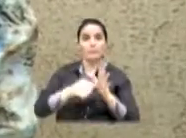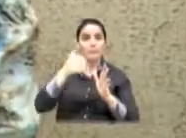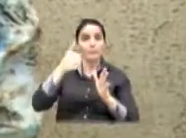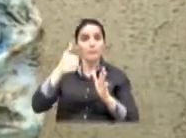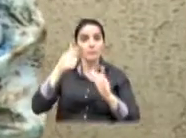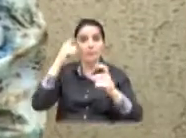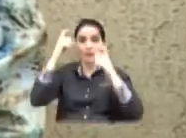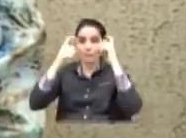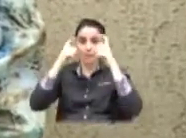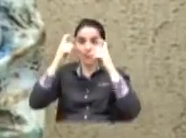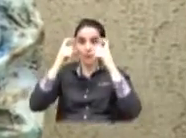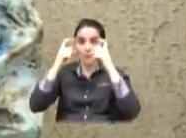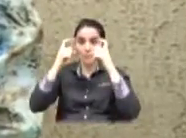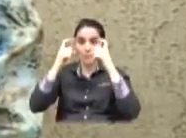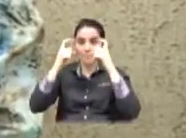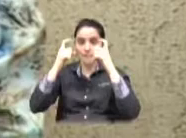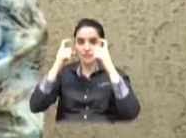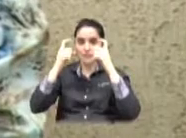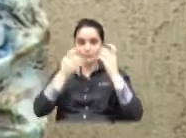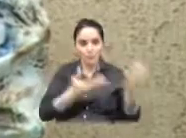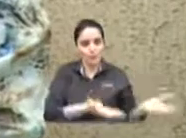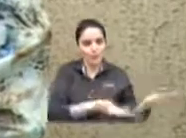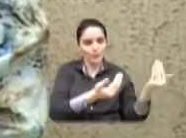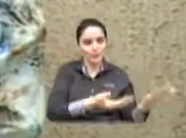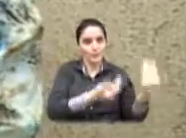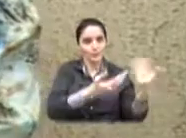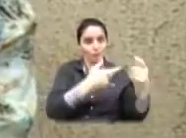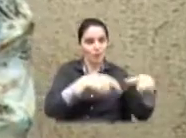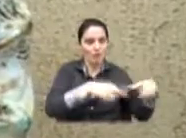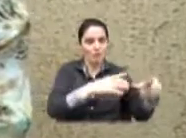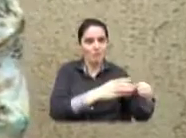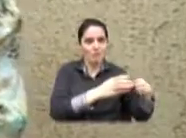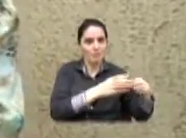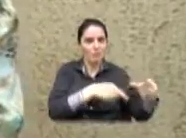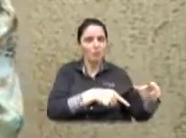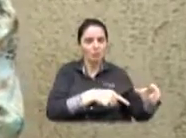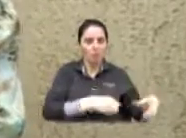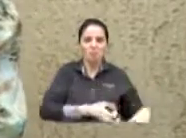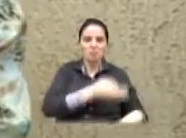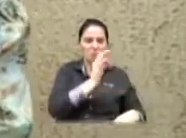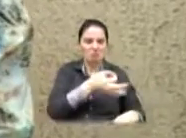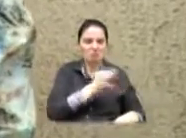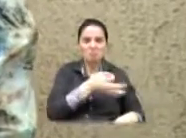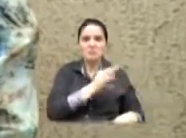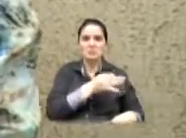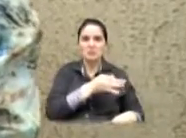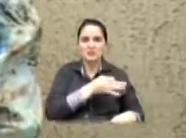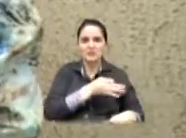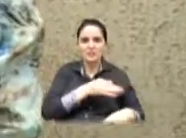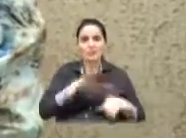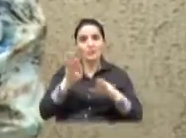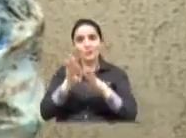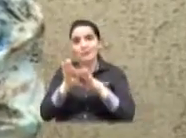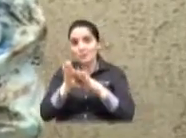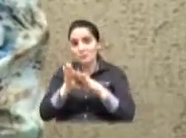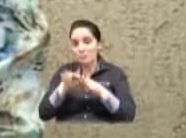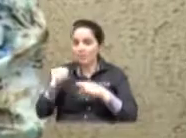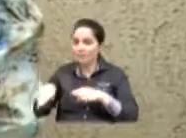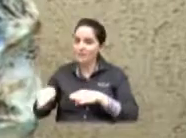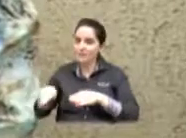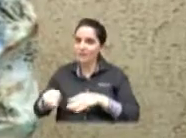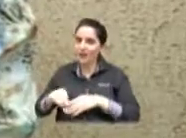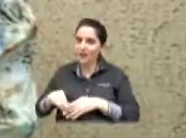incentivar aqueles que têm vontade de mostrar que realmente vale a pena e tentar convencer os outros